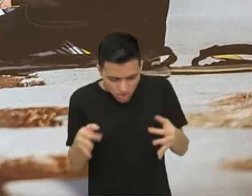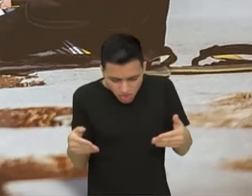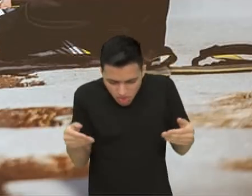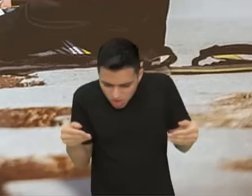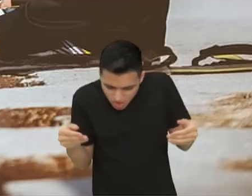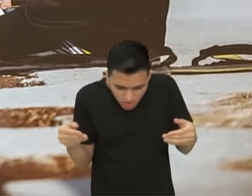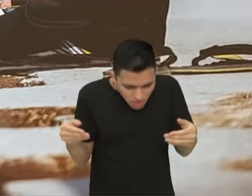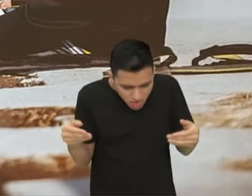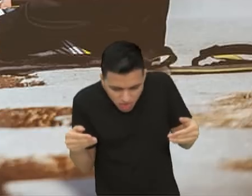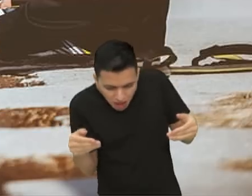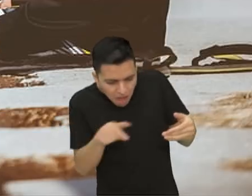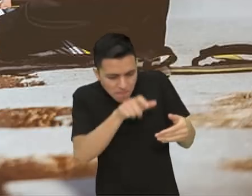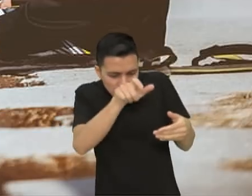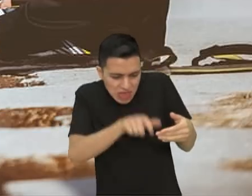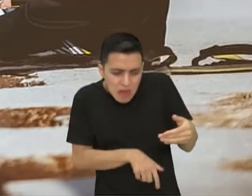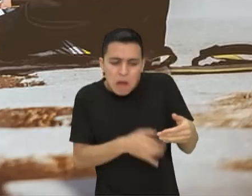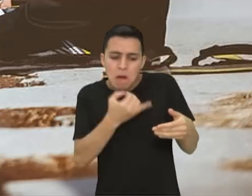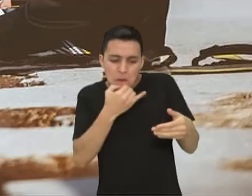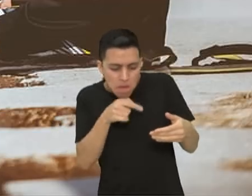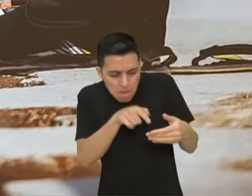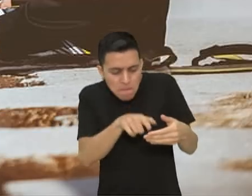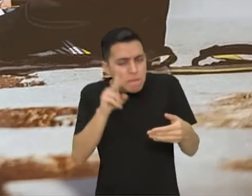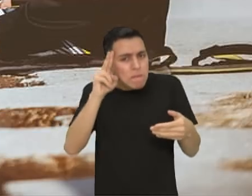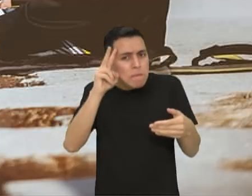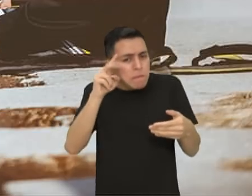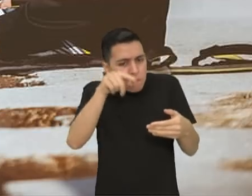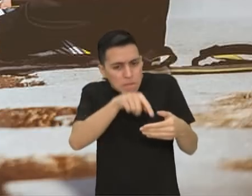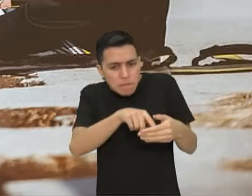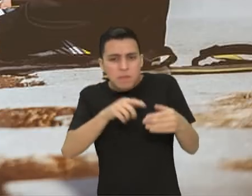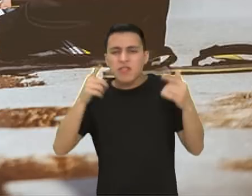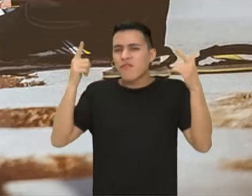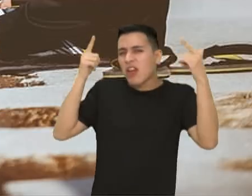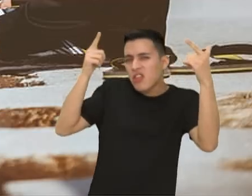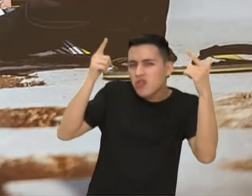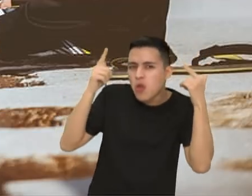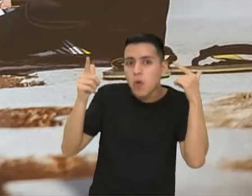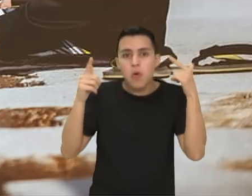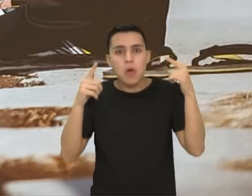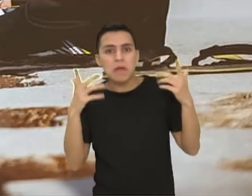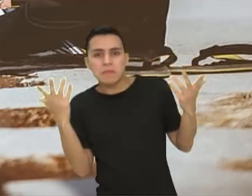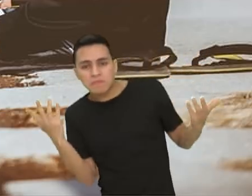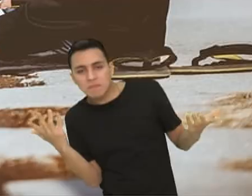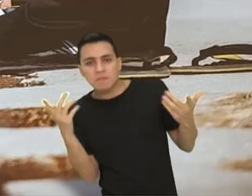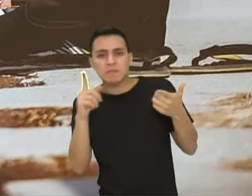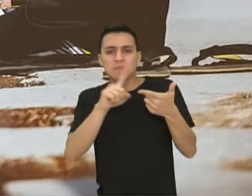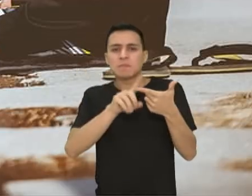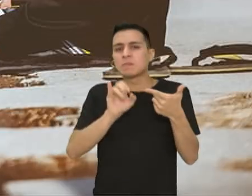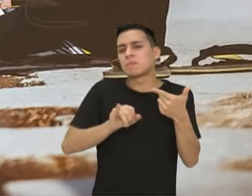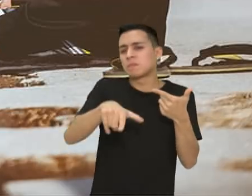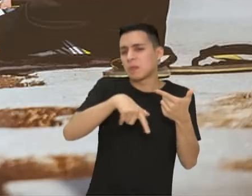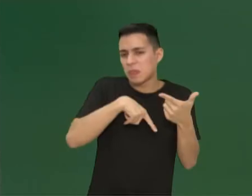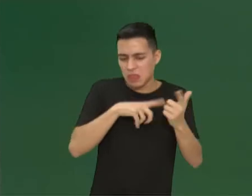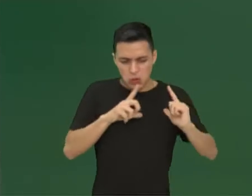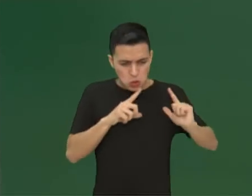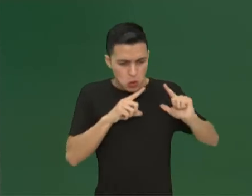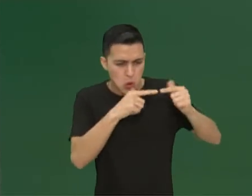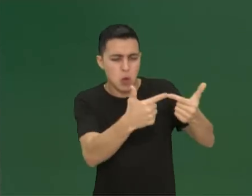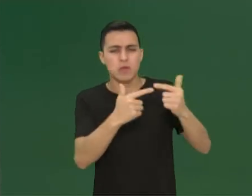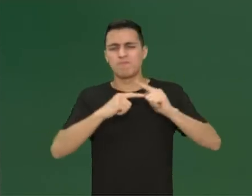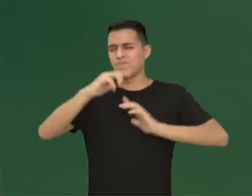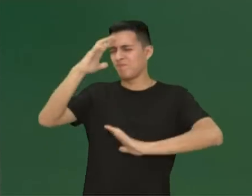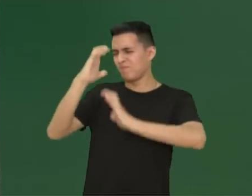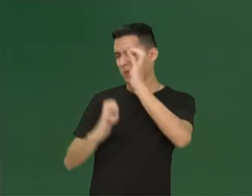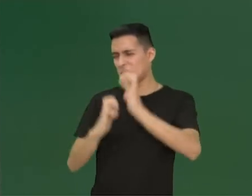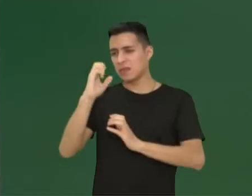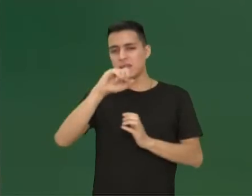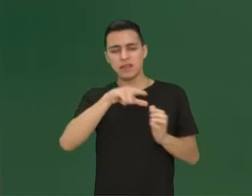num personagem, numa situação, se é de aventura, né? se tem luta, se tem briga, se